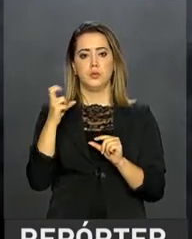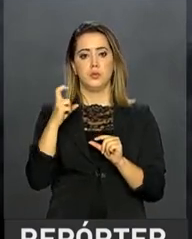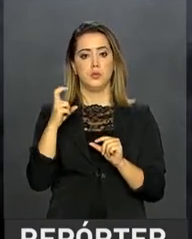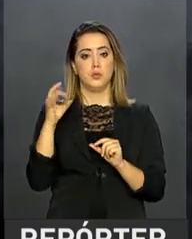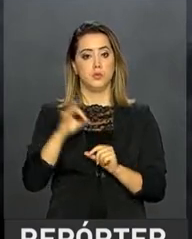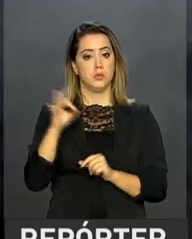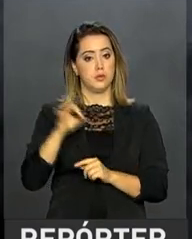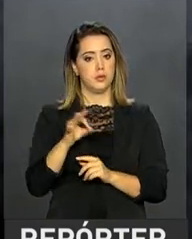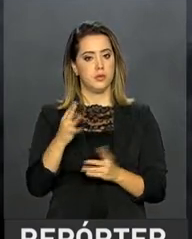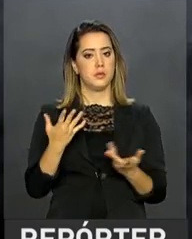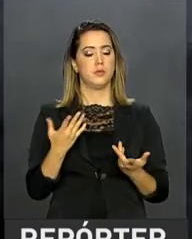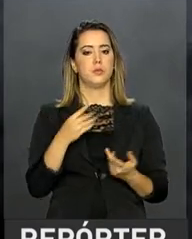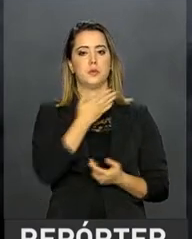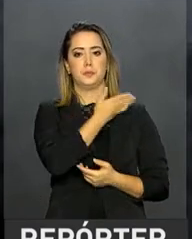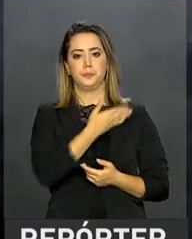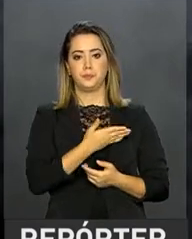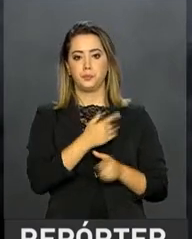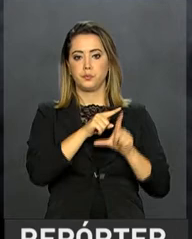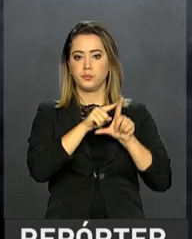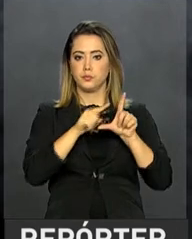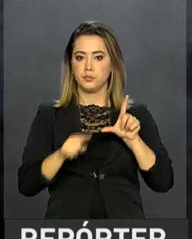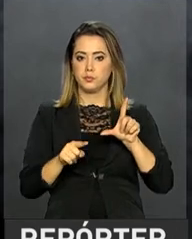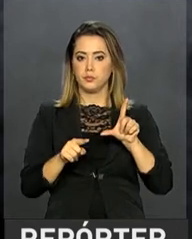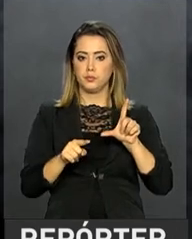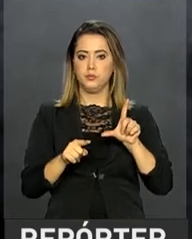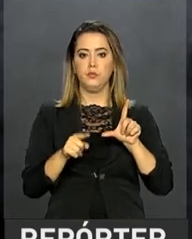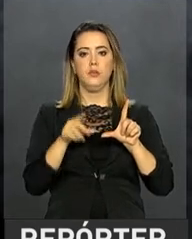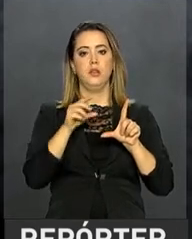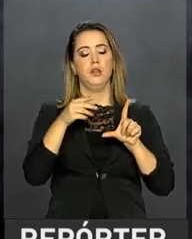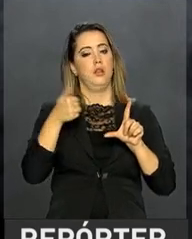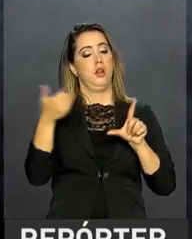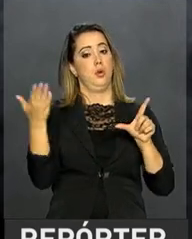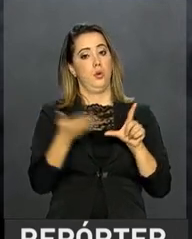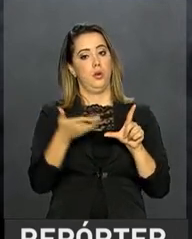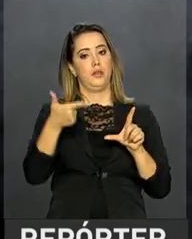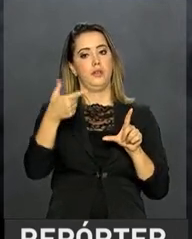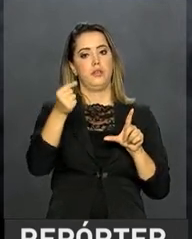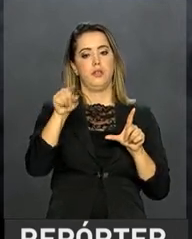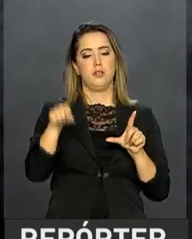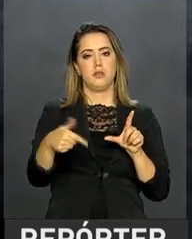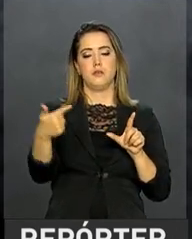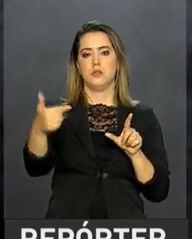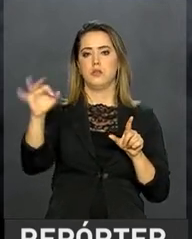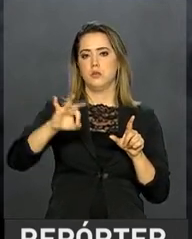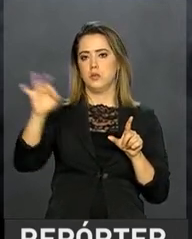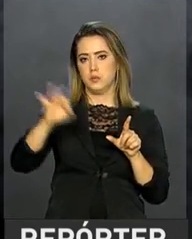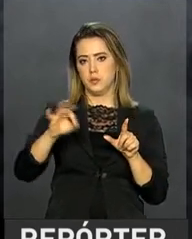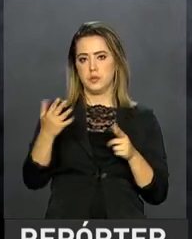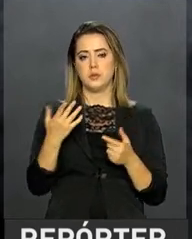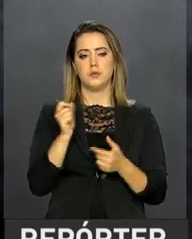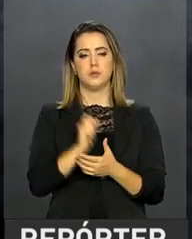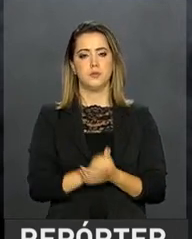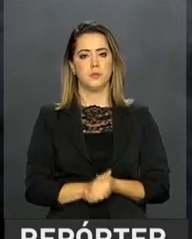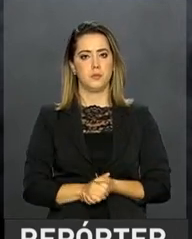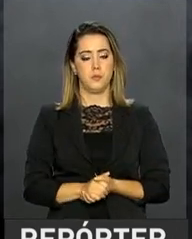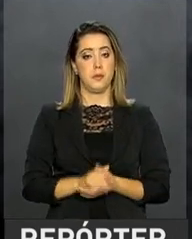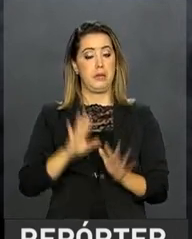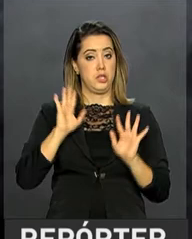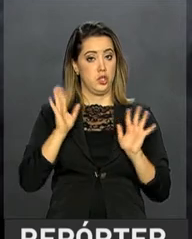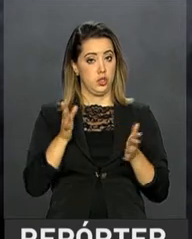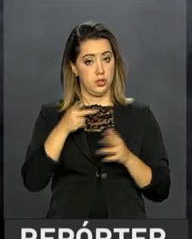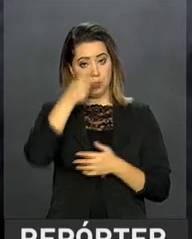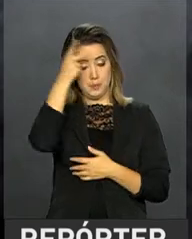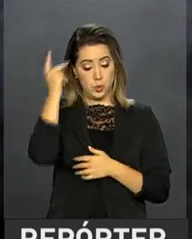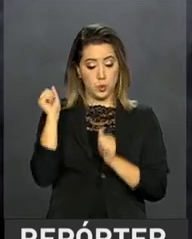35%. Passou de 15,7% em 2006 para 10,2% em 2016. Já o número